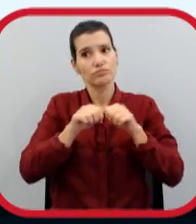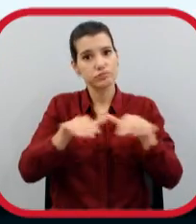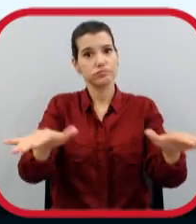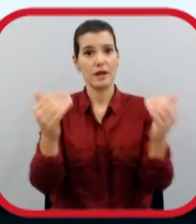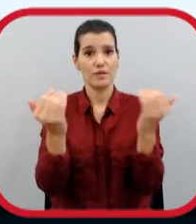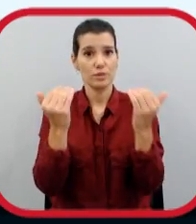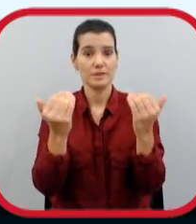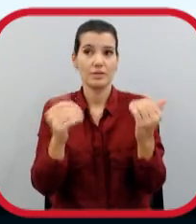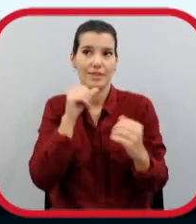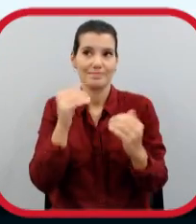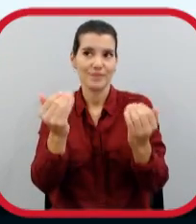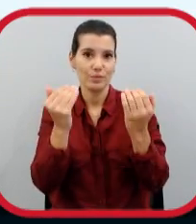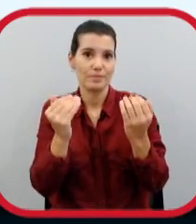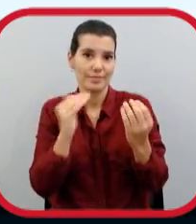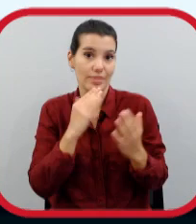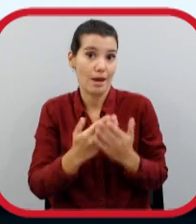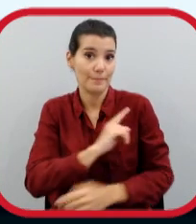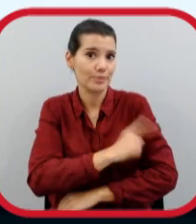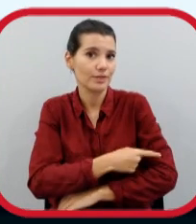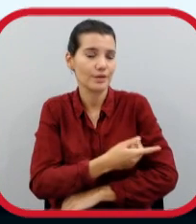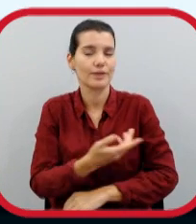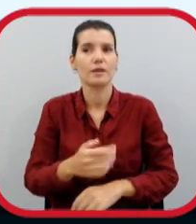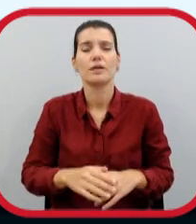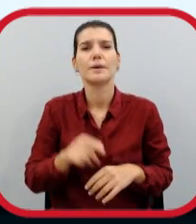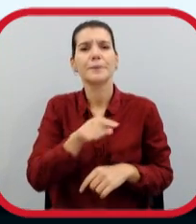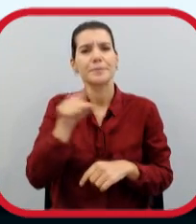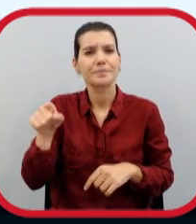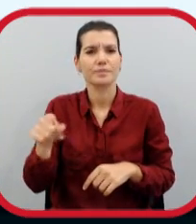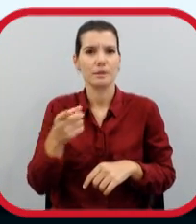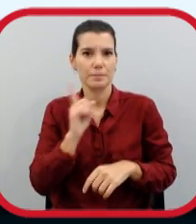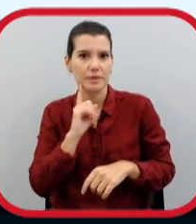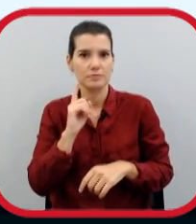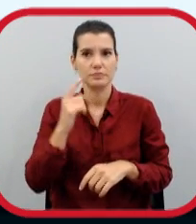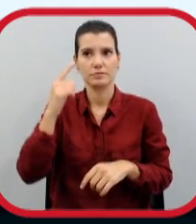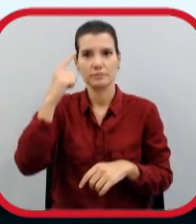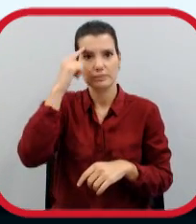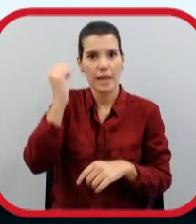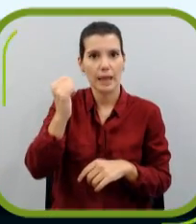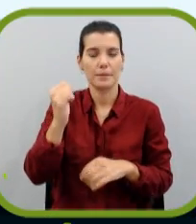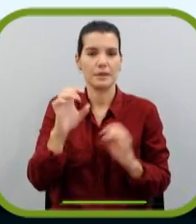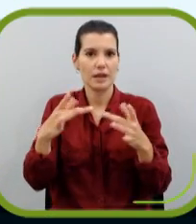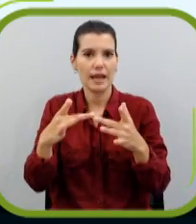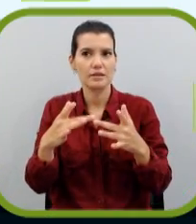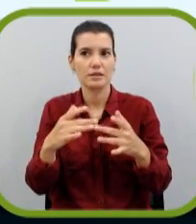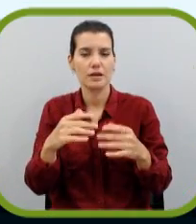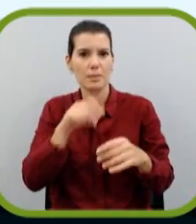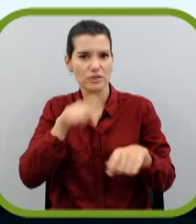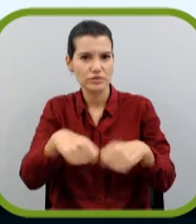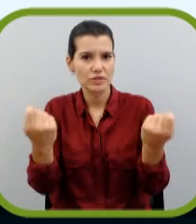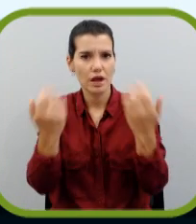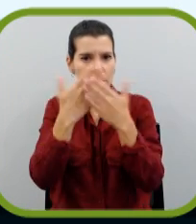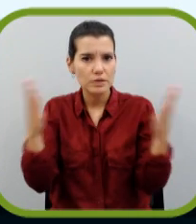distribui informação. A informação costuma dizer-se que é poder. Em que medida é que estes ataques são uma ameaça à